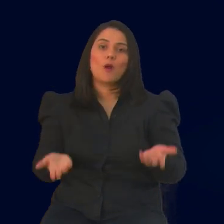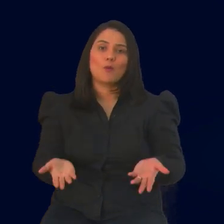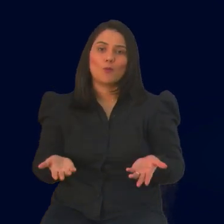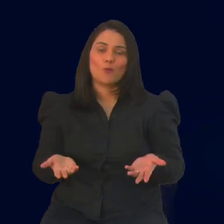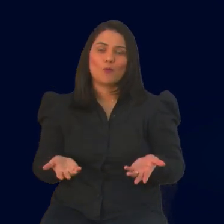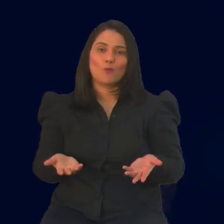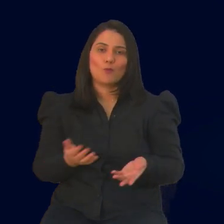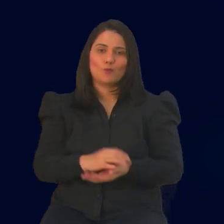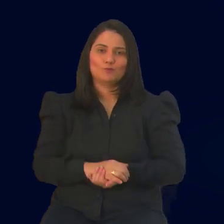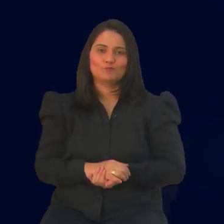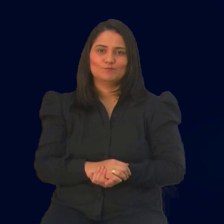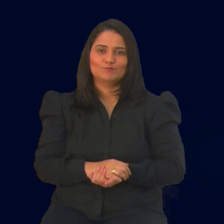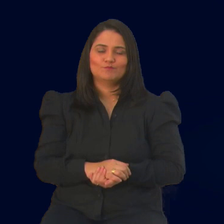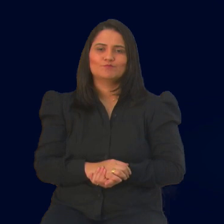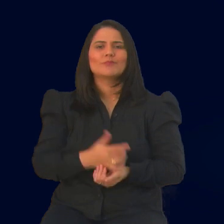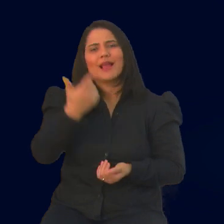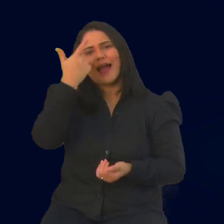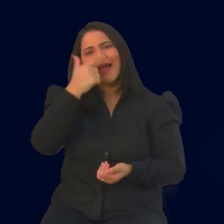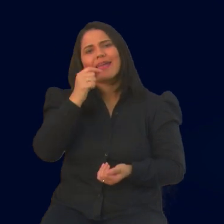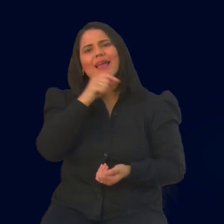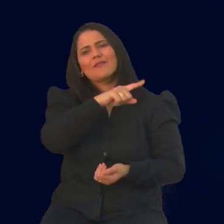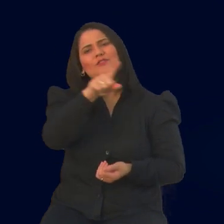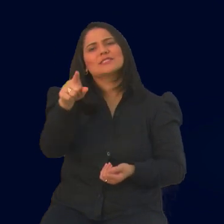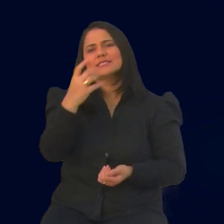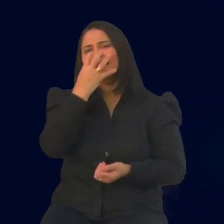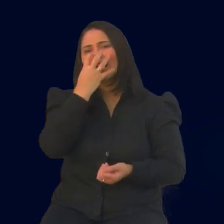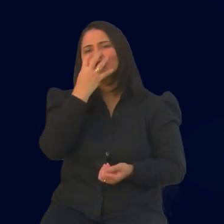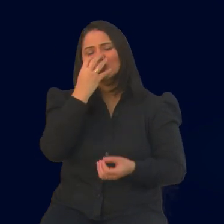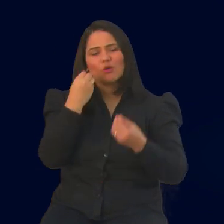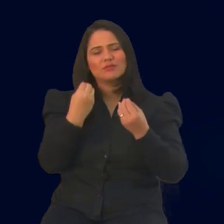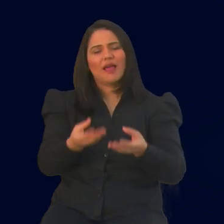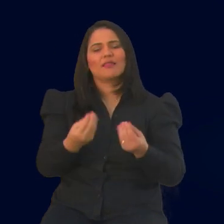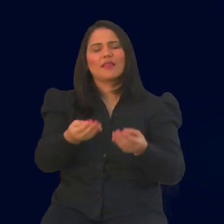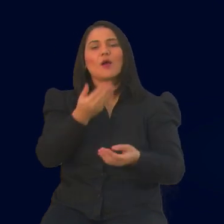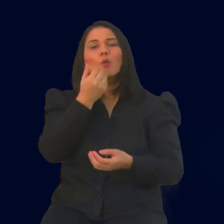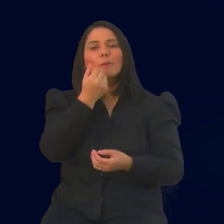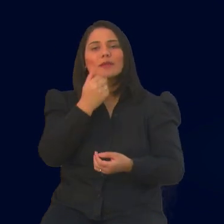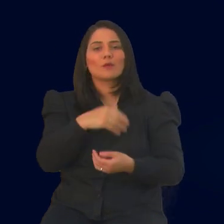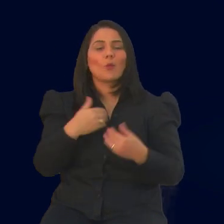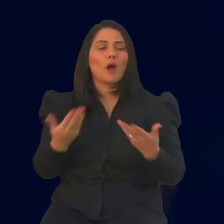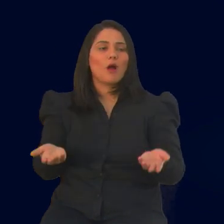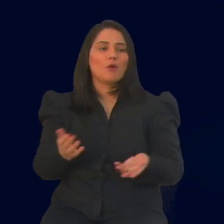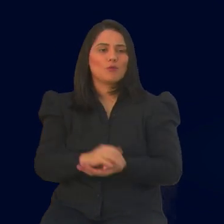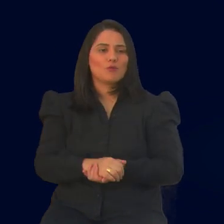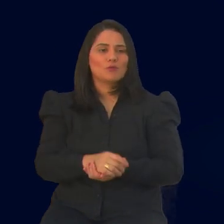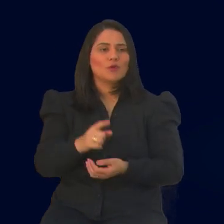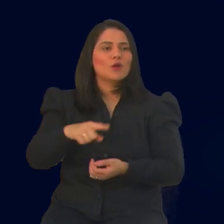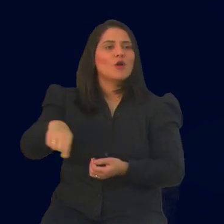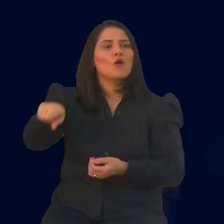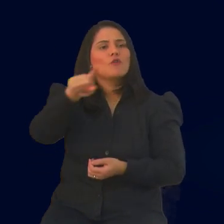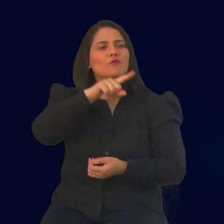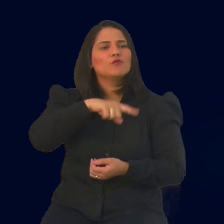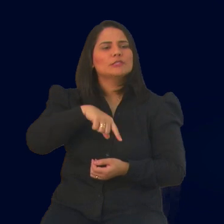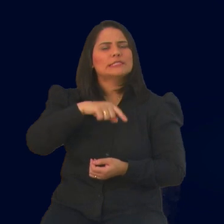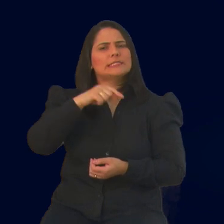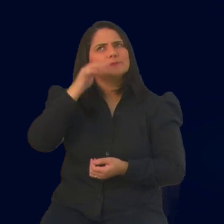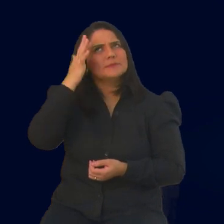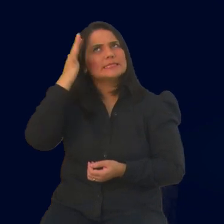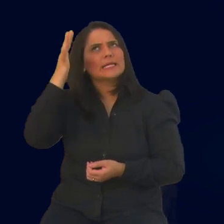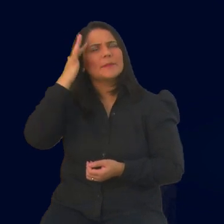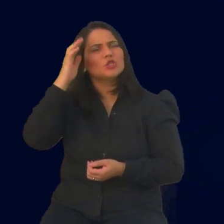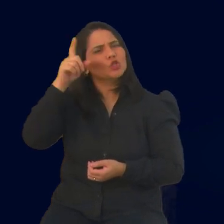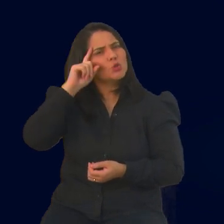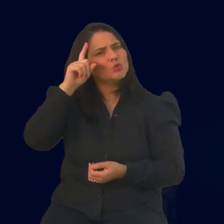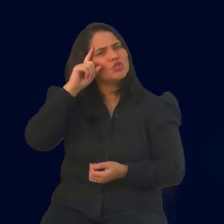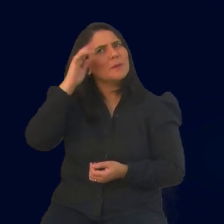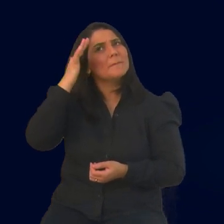Quem são os cachorros que vocês alimentam todos os dias? Que pensamentos vocês alimentam todos os dias quando saem de